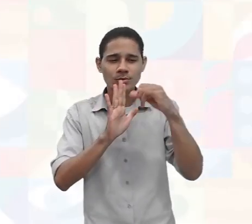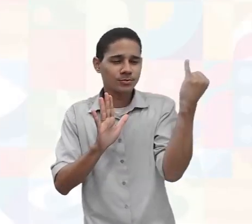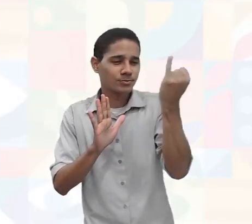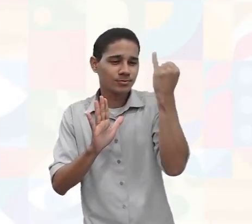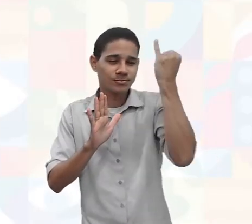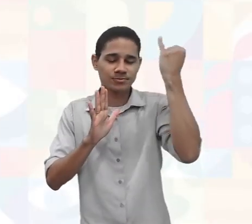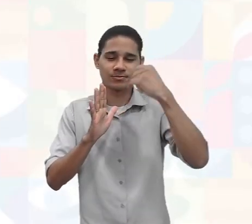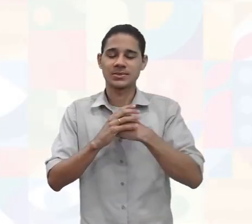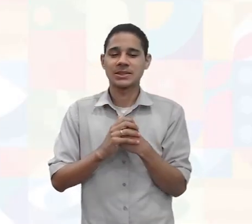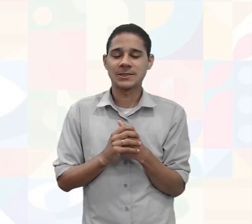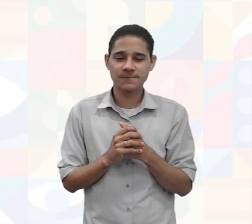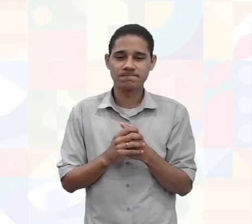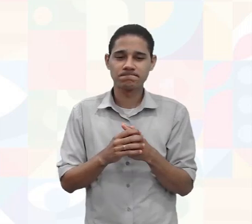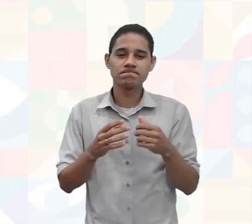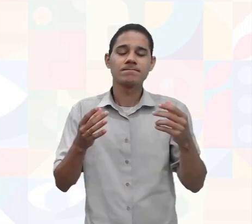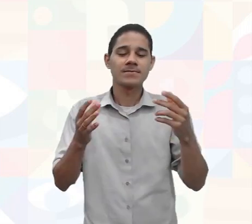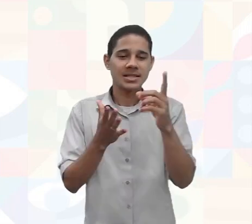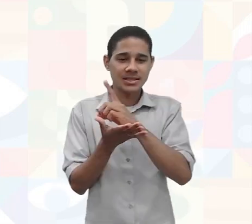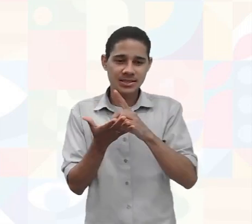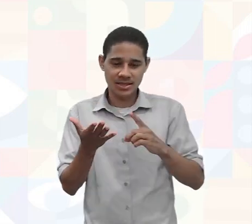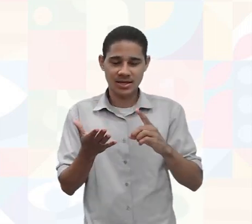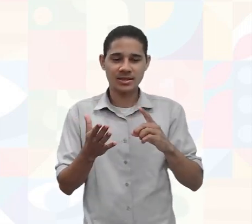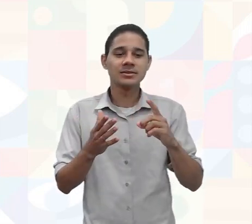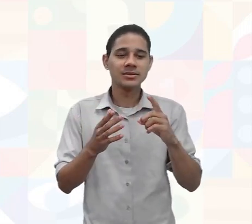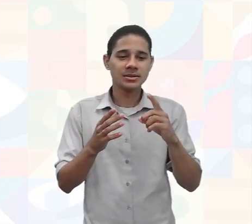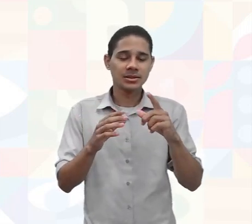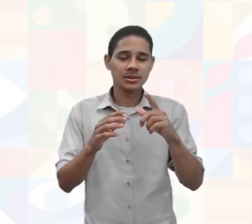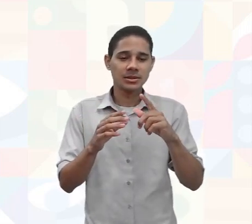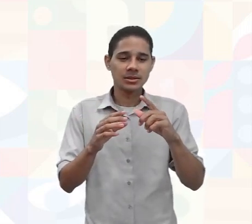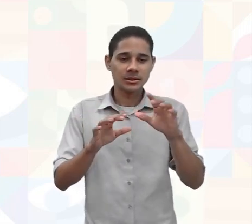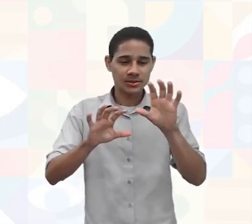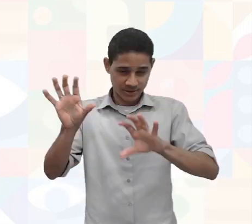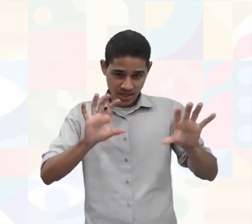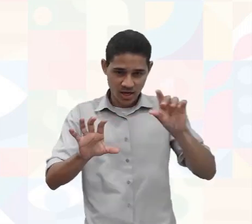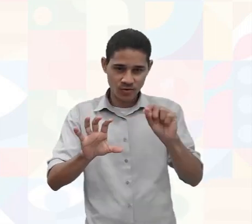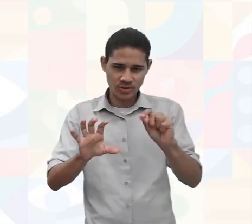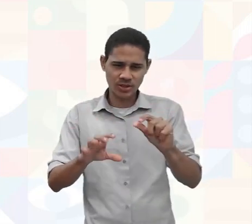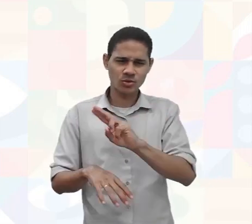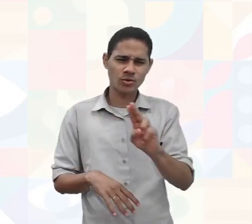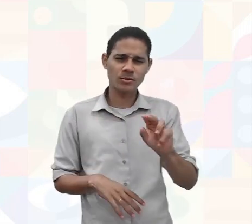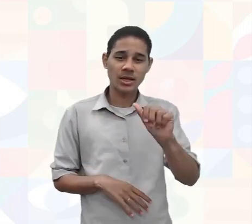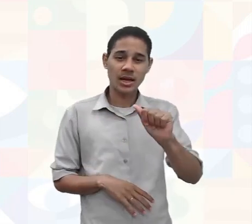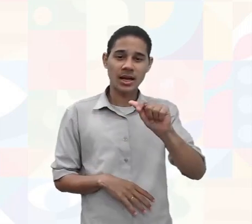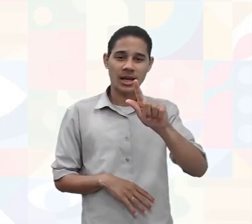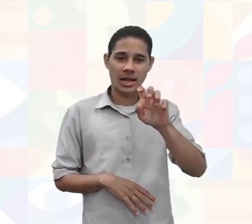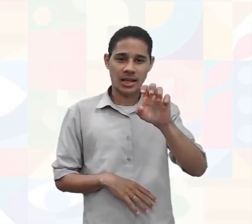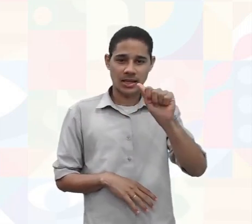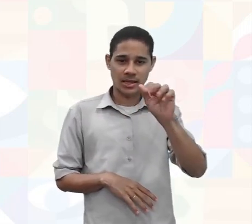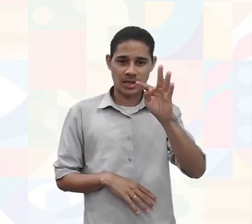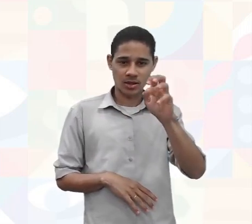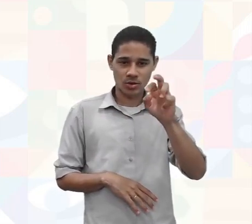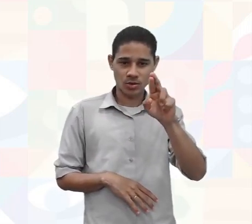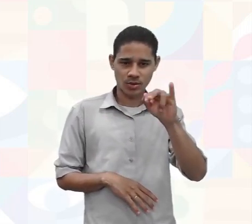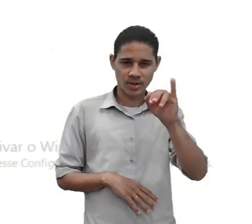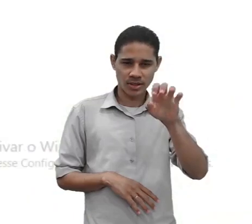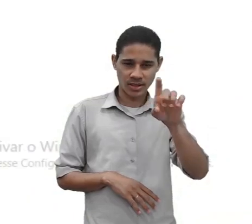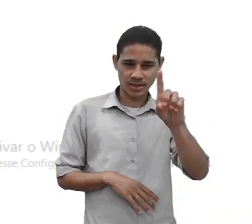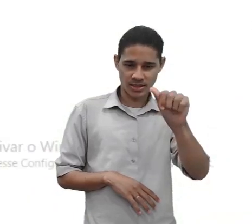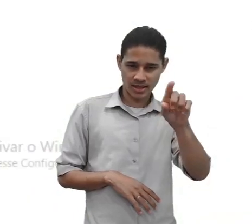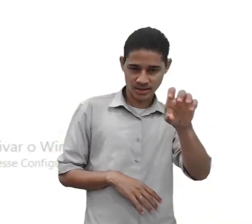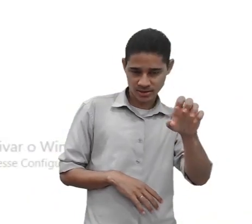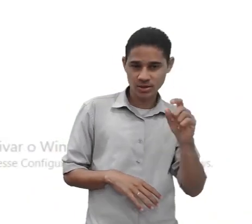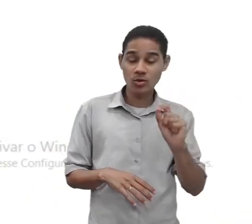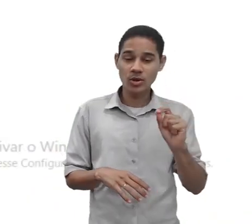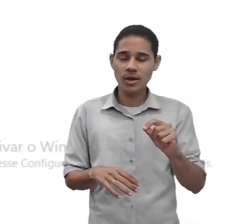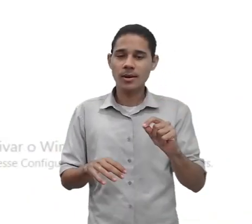importante para o design gráfico, que é a aleatoriedade. A aleatoriedade ela é a quebra de regras, padrão,